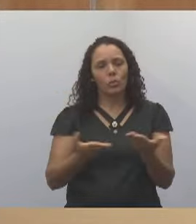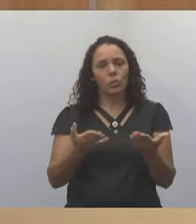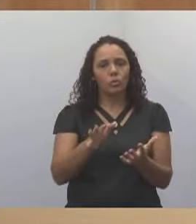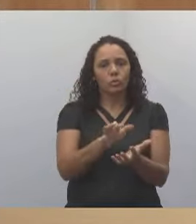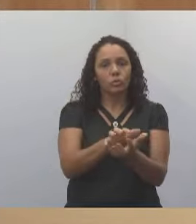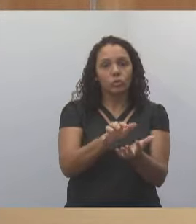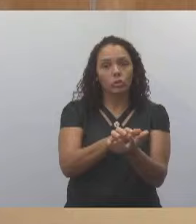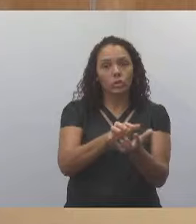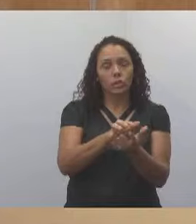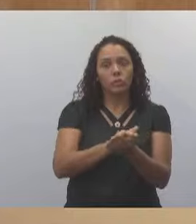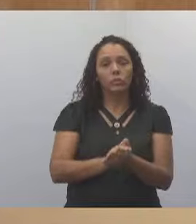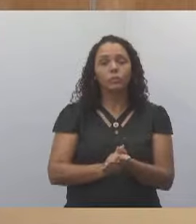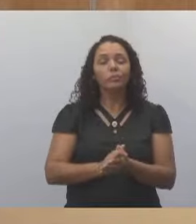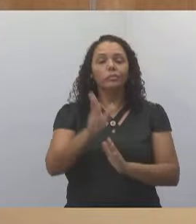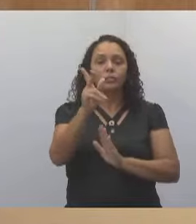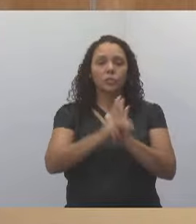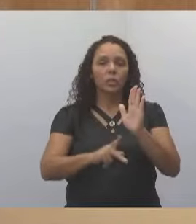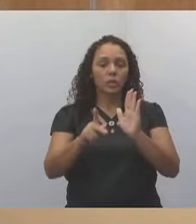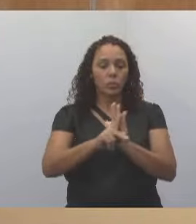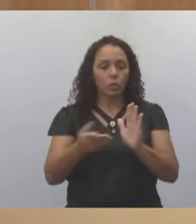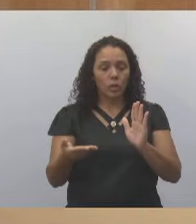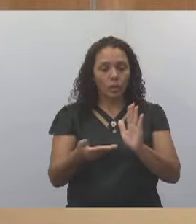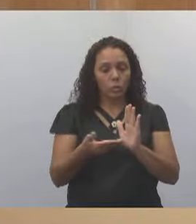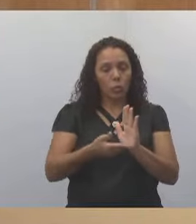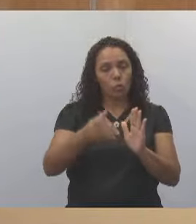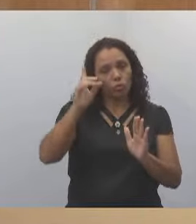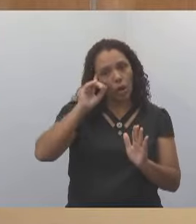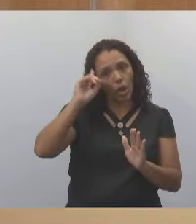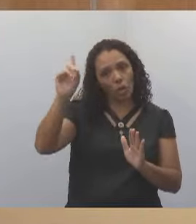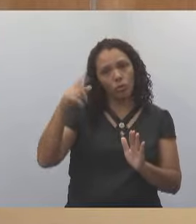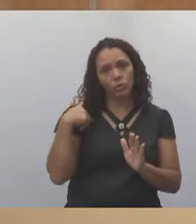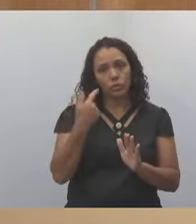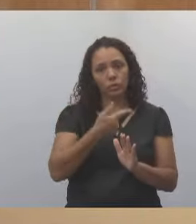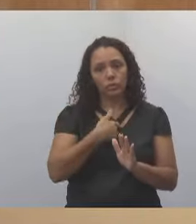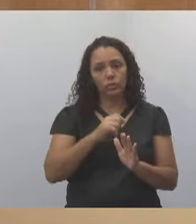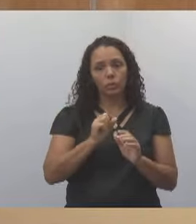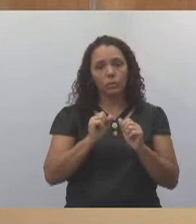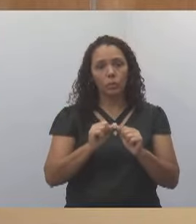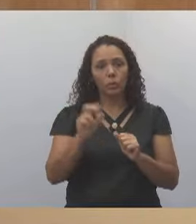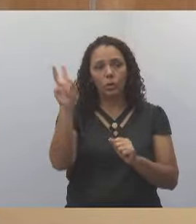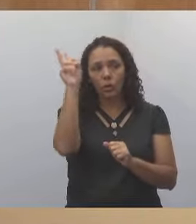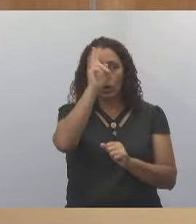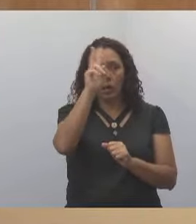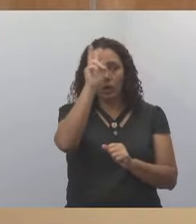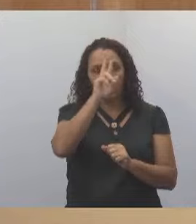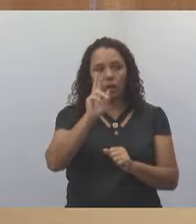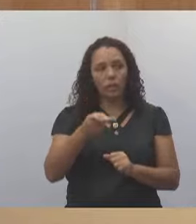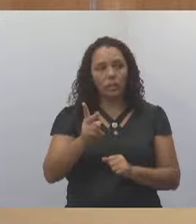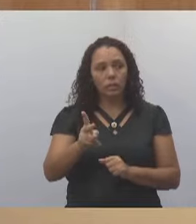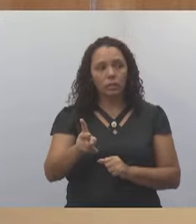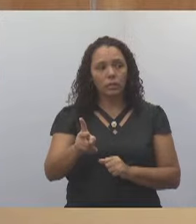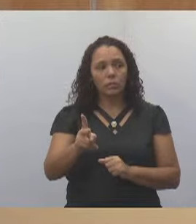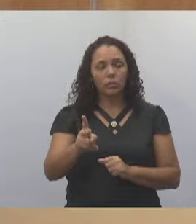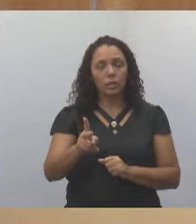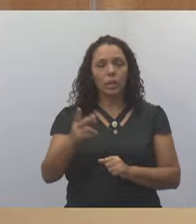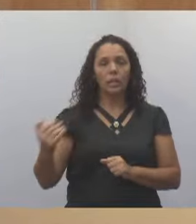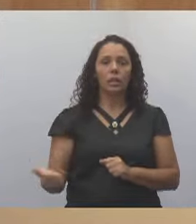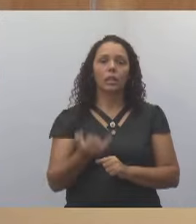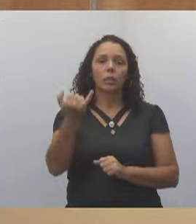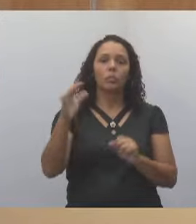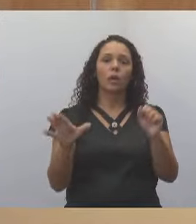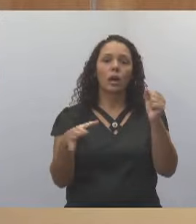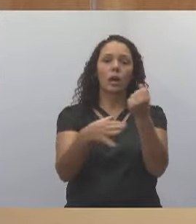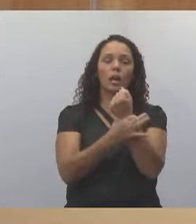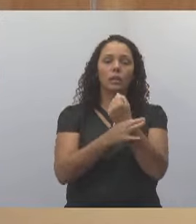E esse projeto vem num dia onde a gente vai poder lembrar e nunca esquecer da importância da